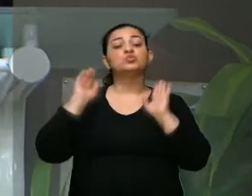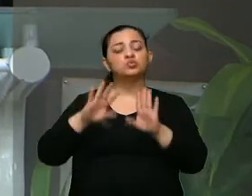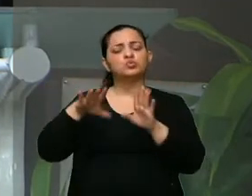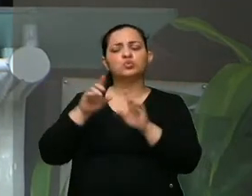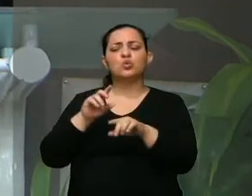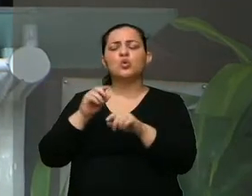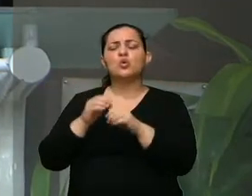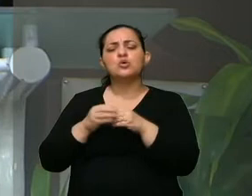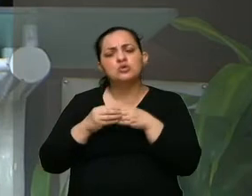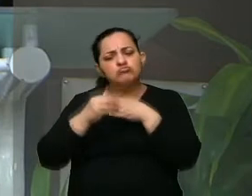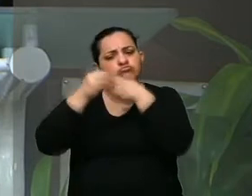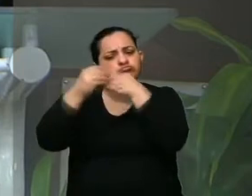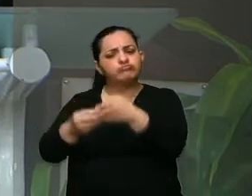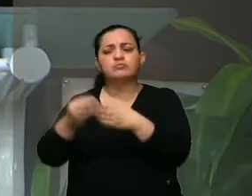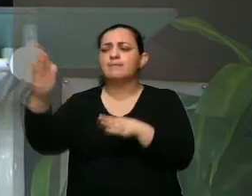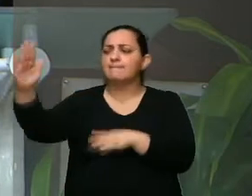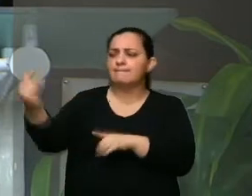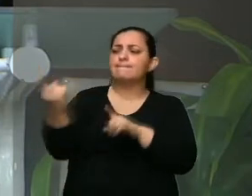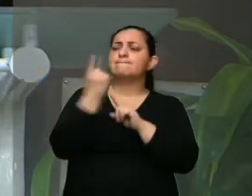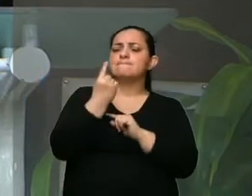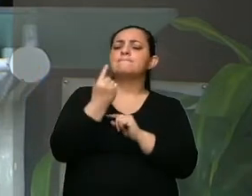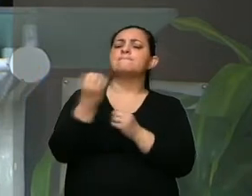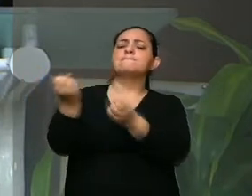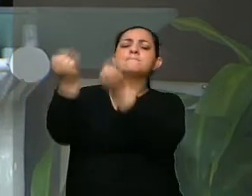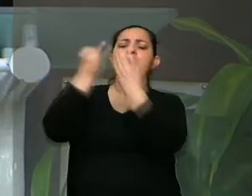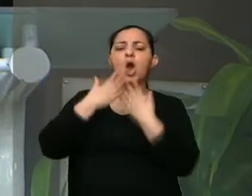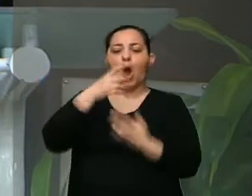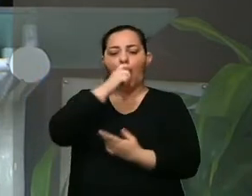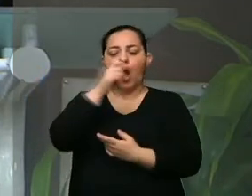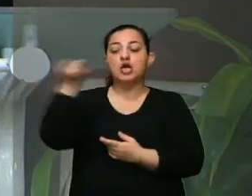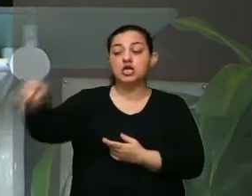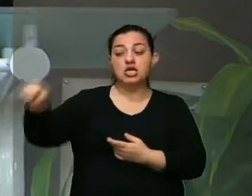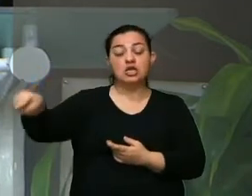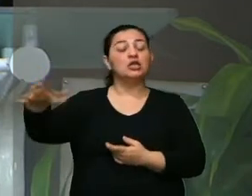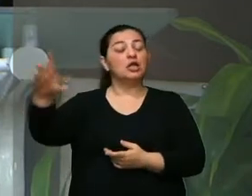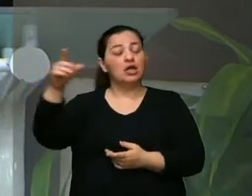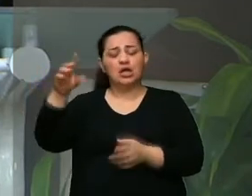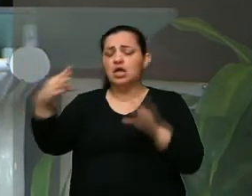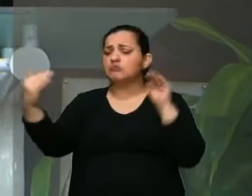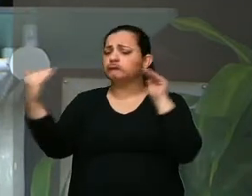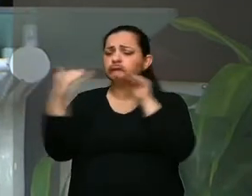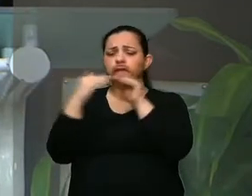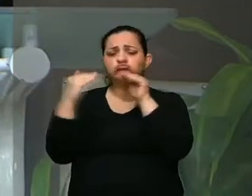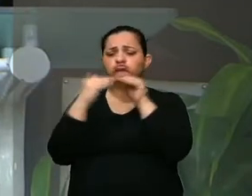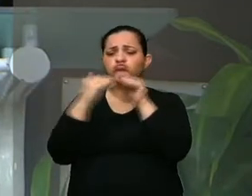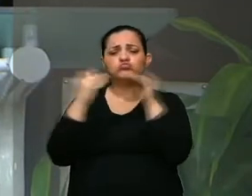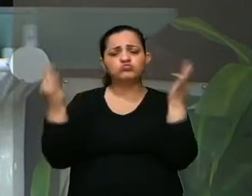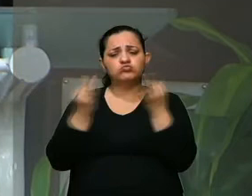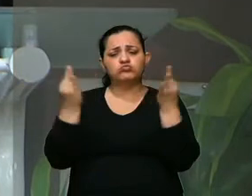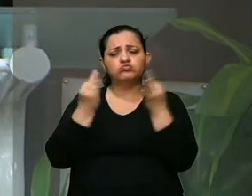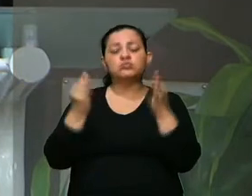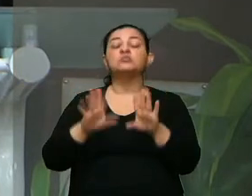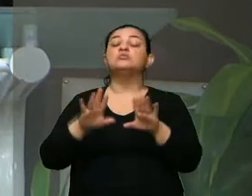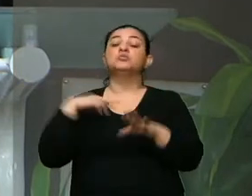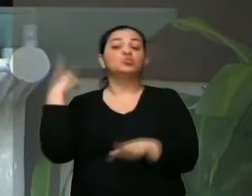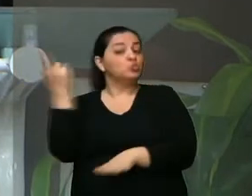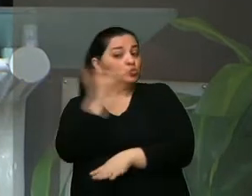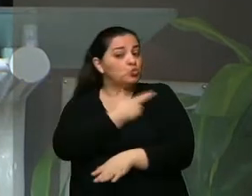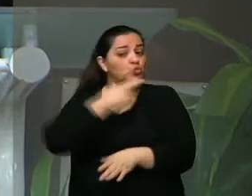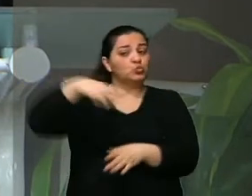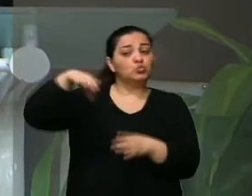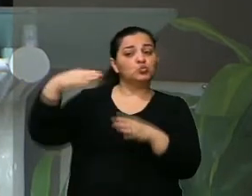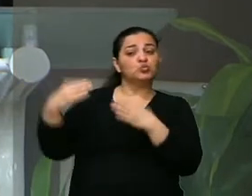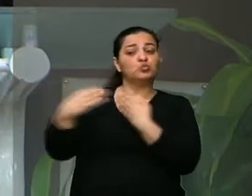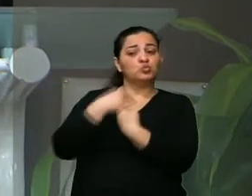tinha que levar o pai o testemunho dizendo este filho teu é tua cara e o nosso tutor o espírito